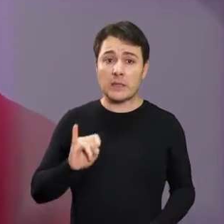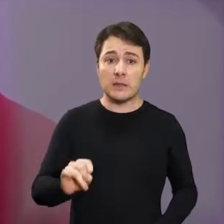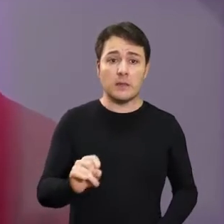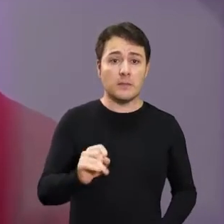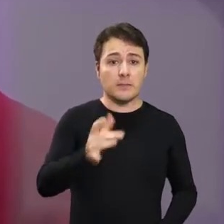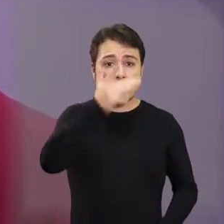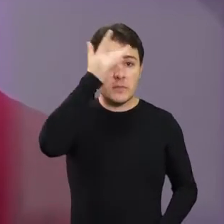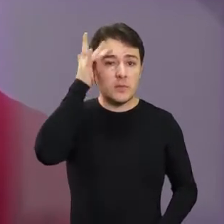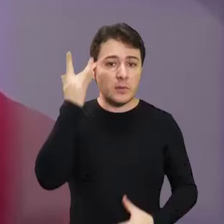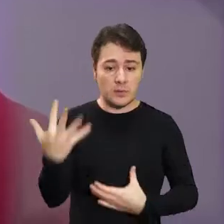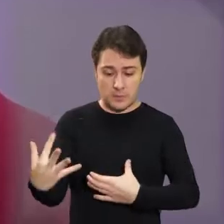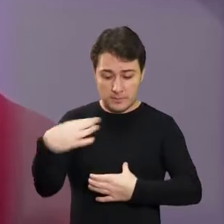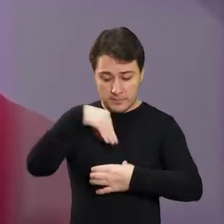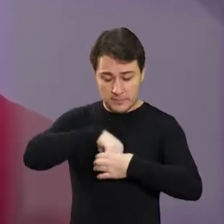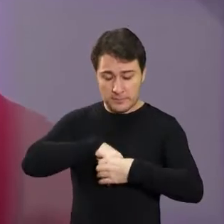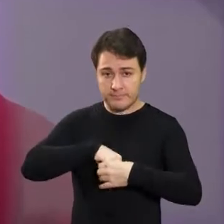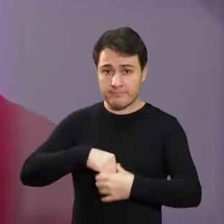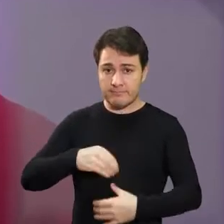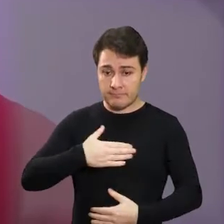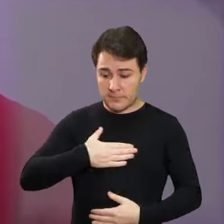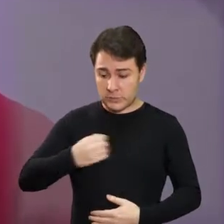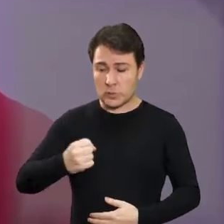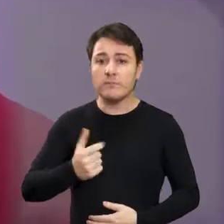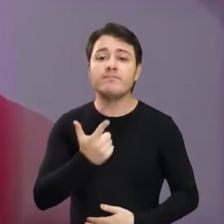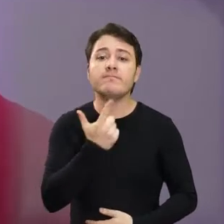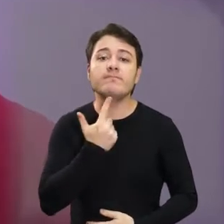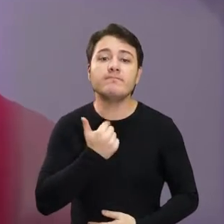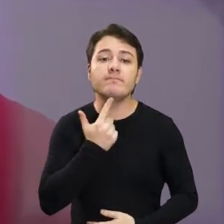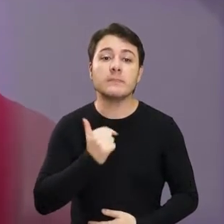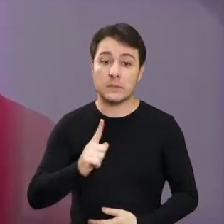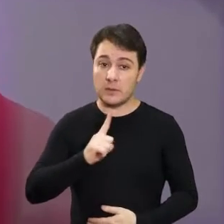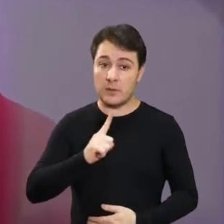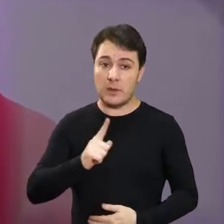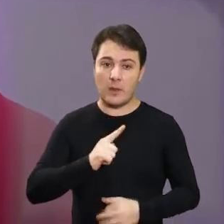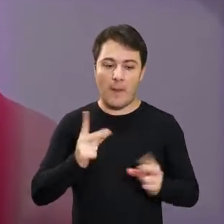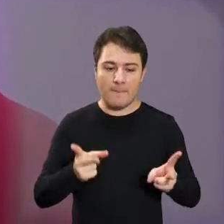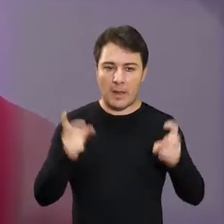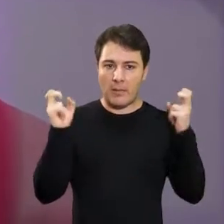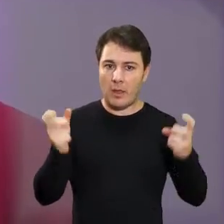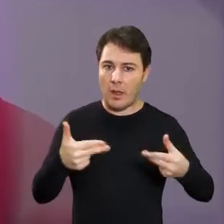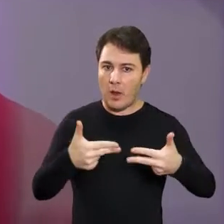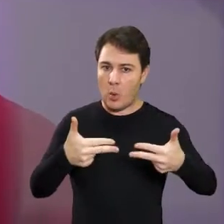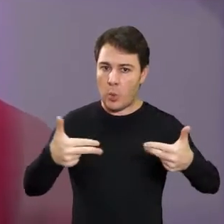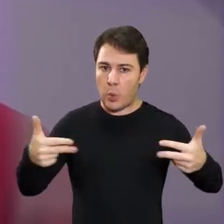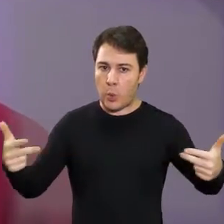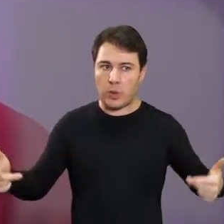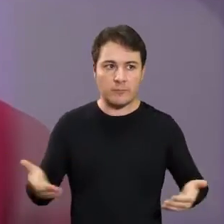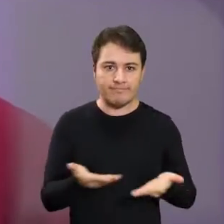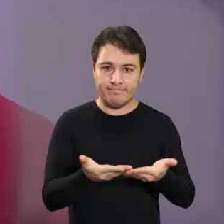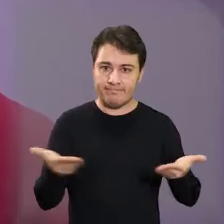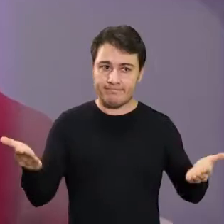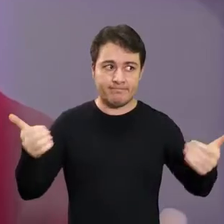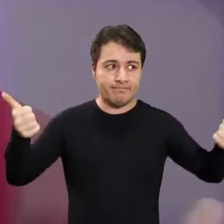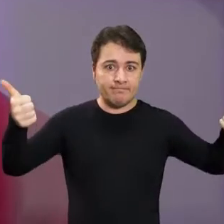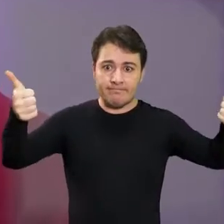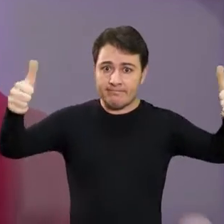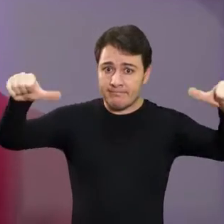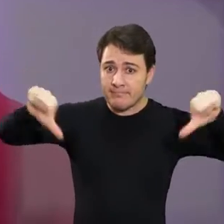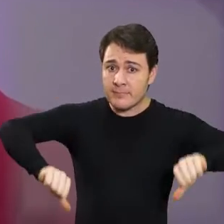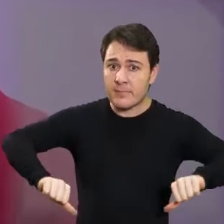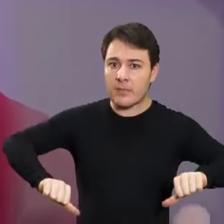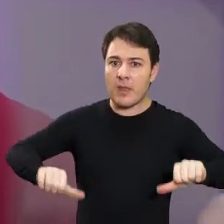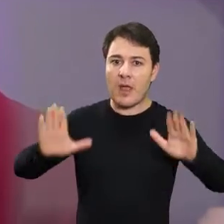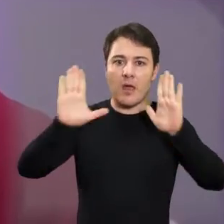já tem alguns desses significados latentes de suicídio e se vê numa situação que ela julga catastrófica, ela pode ser